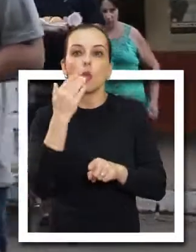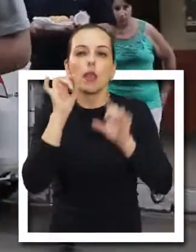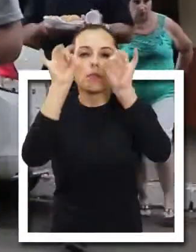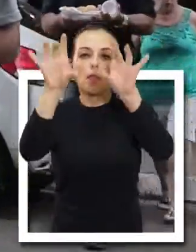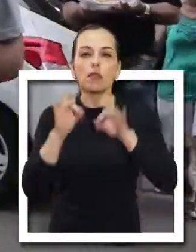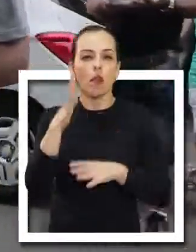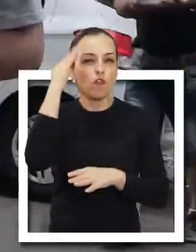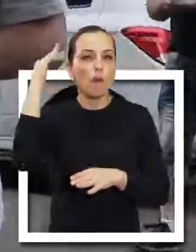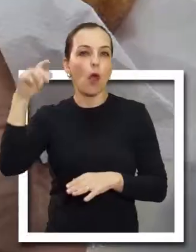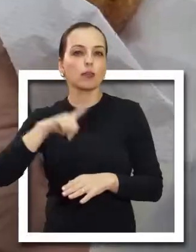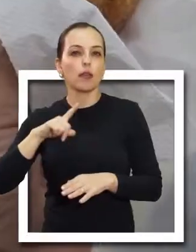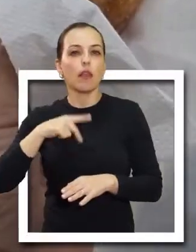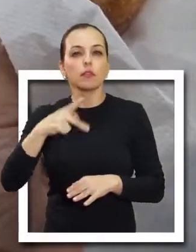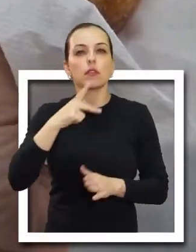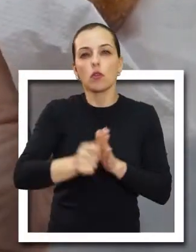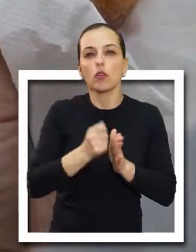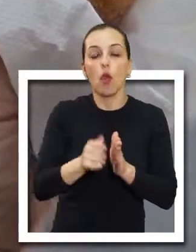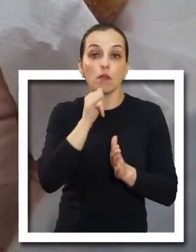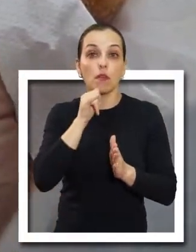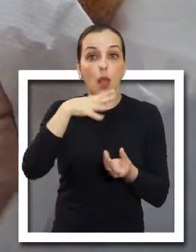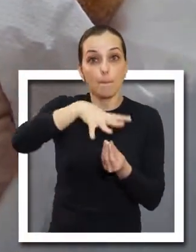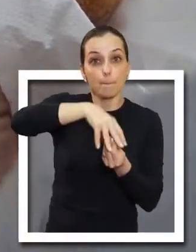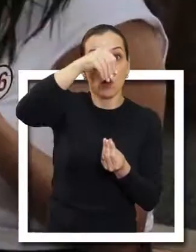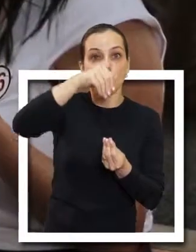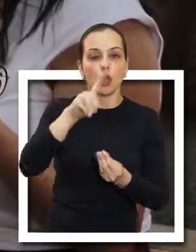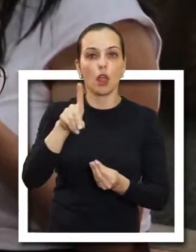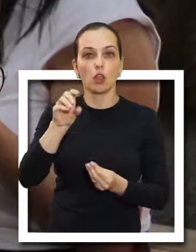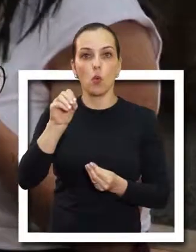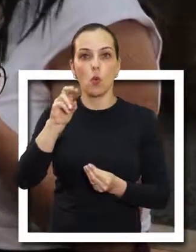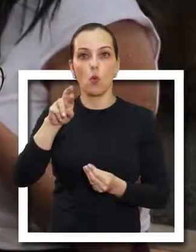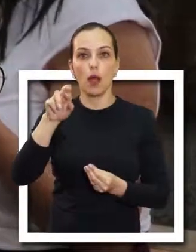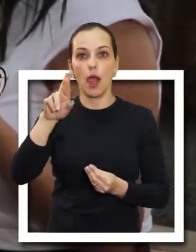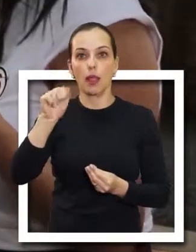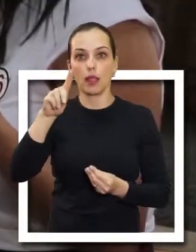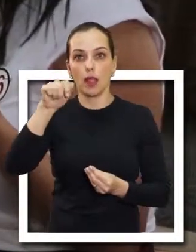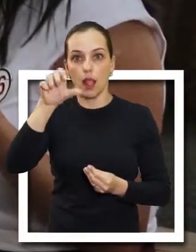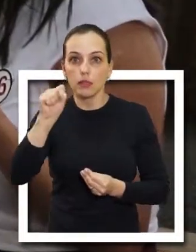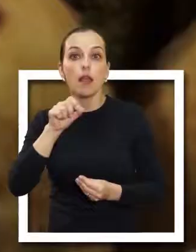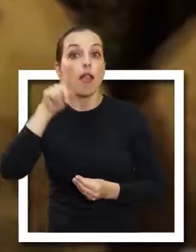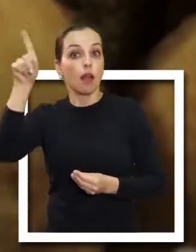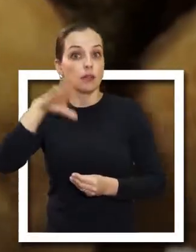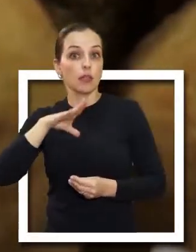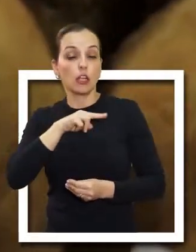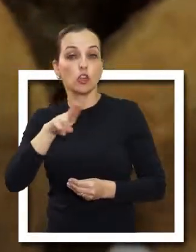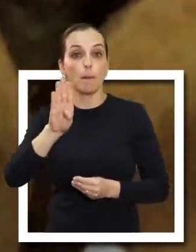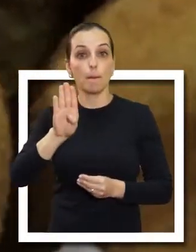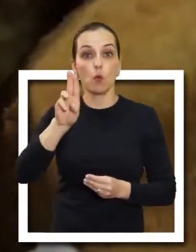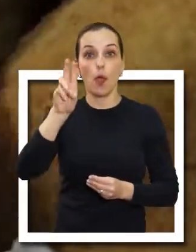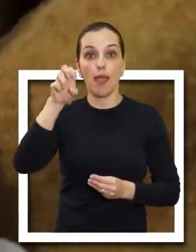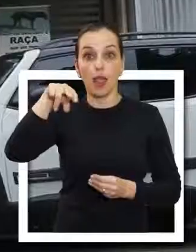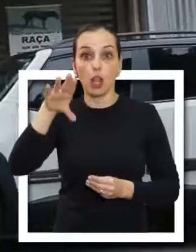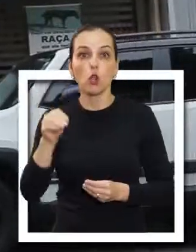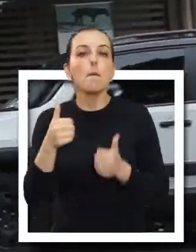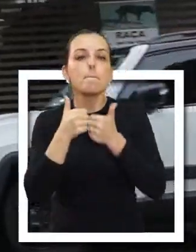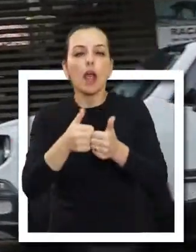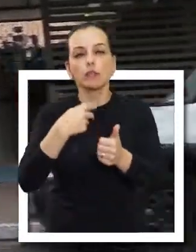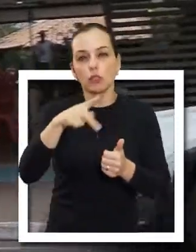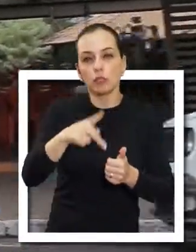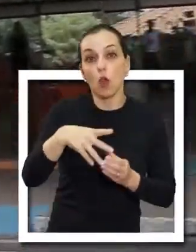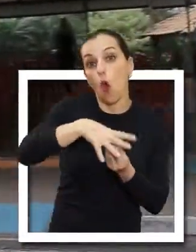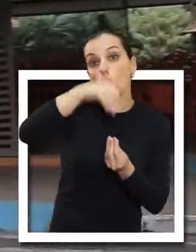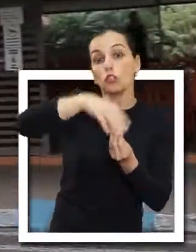Também especialidades culinárias locais podem ser apreciadas, como as famosas coxinhas douradas do distrito de Bueno de